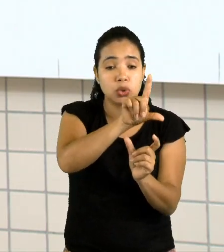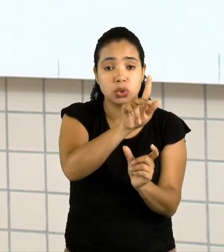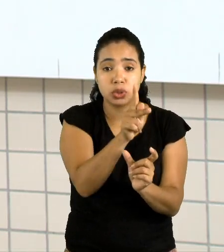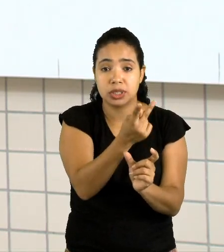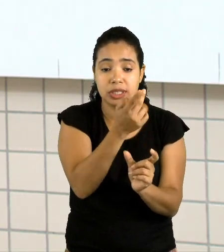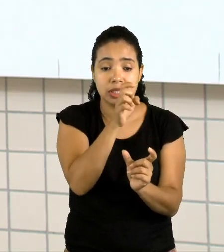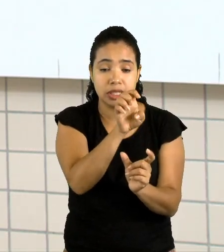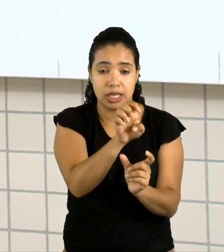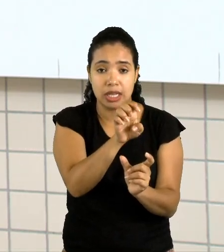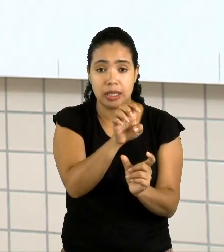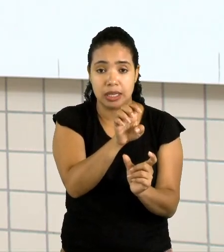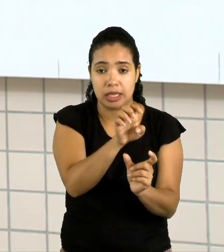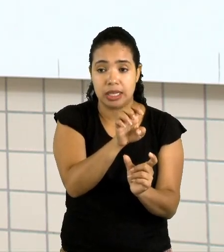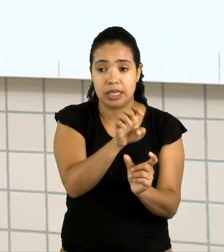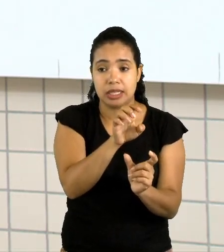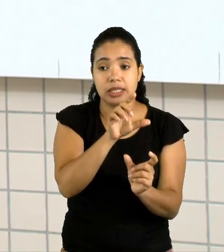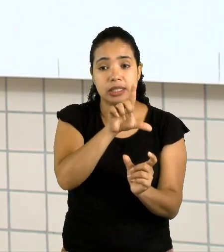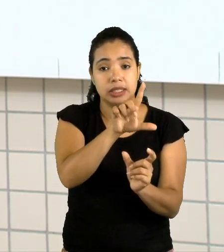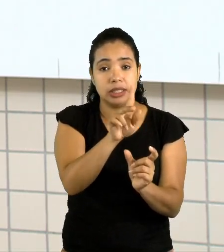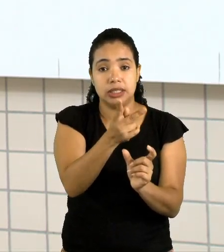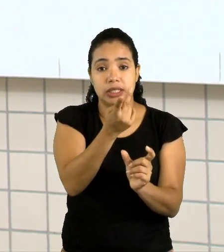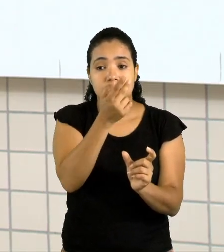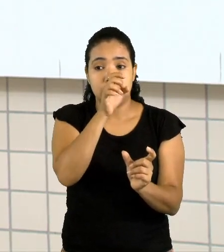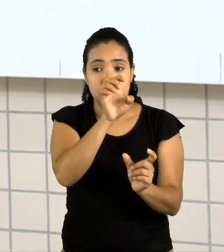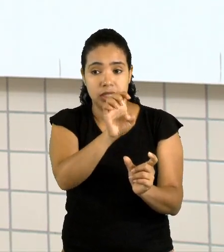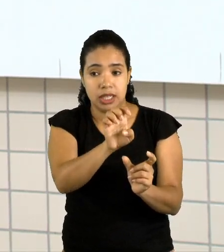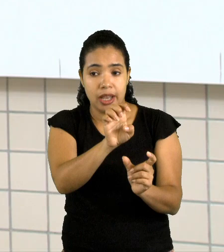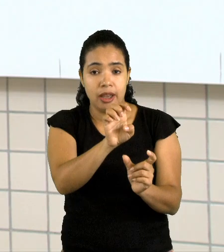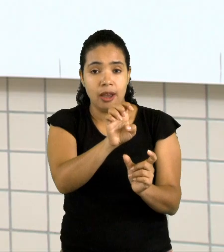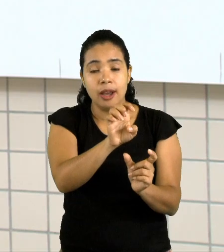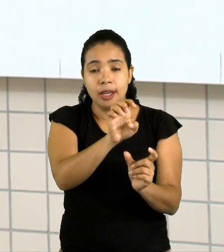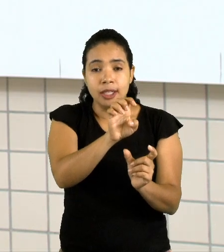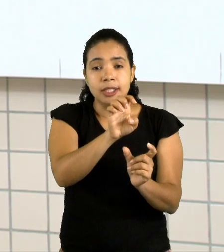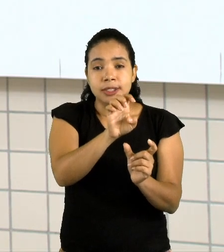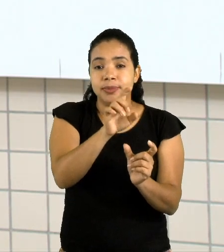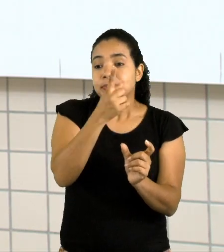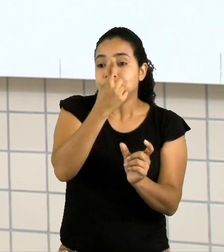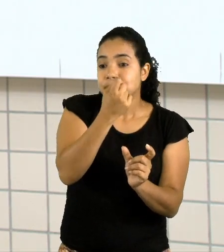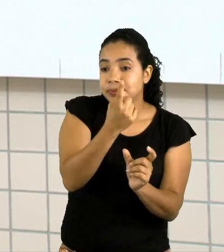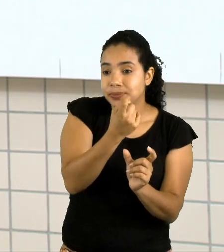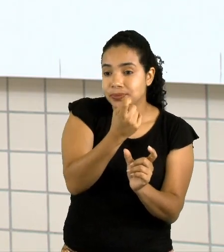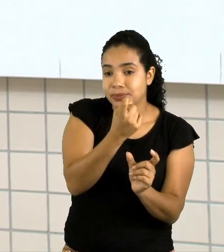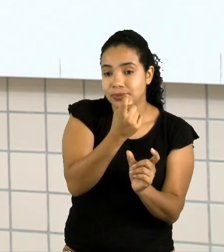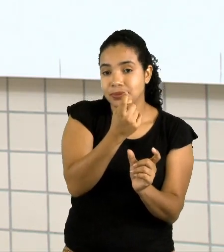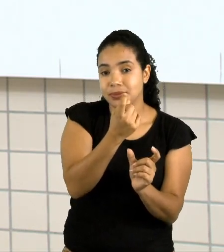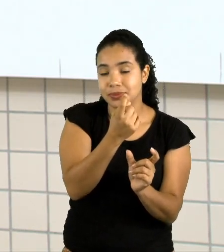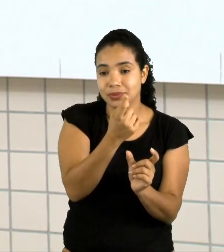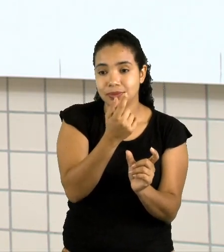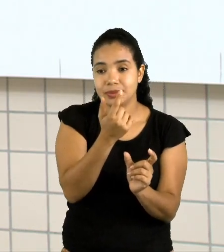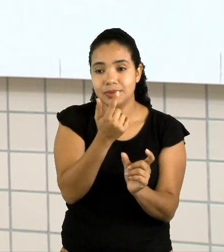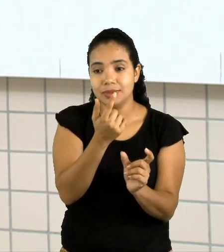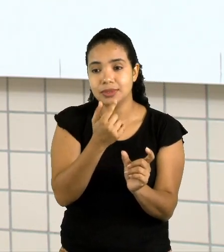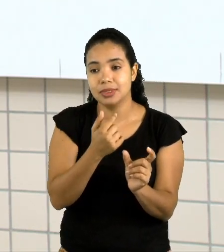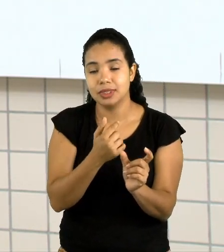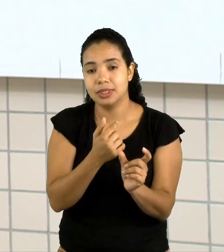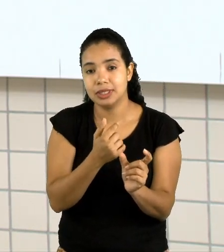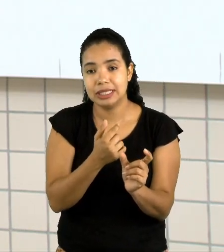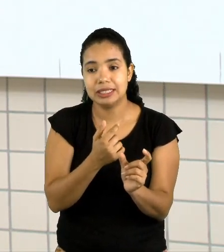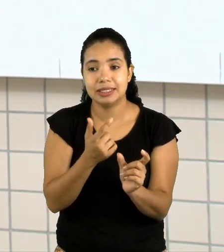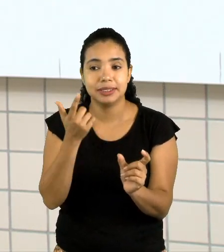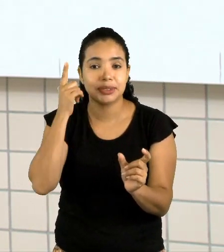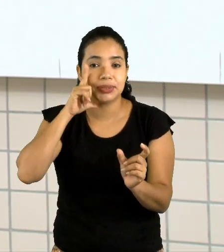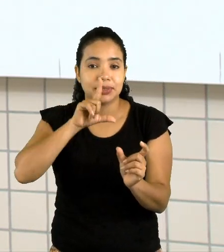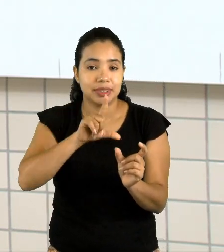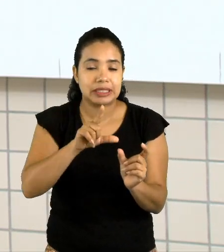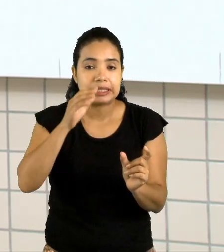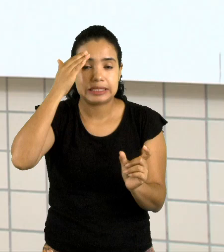o lhe. Lhe o quê? Você consegue? O que é lhe? Lhe, nós vamos